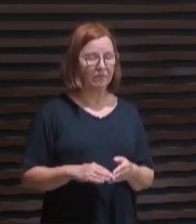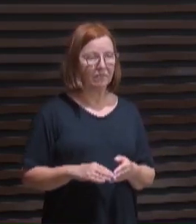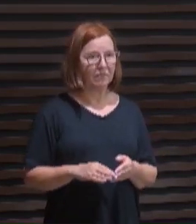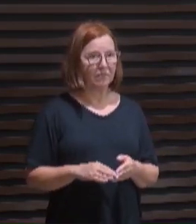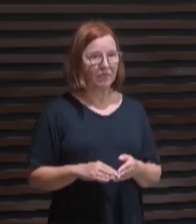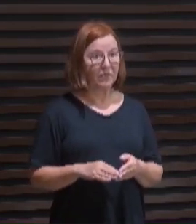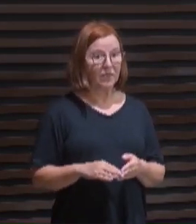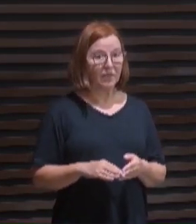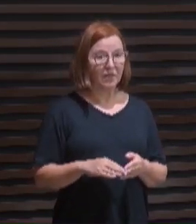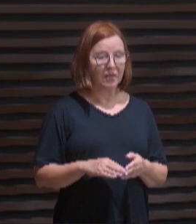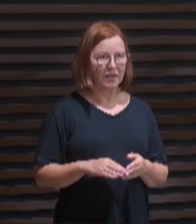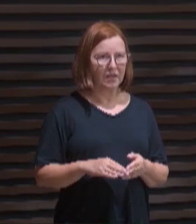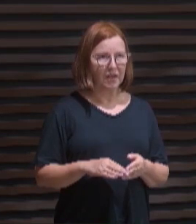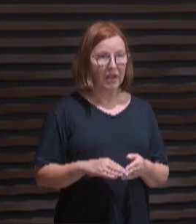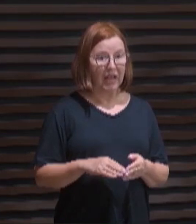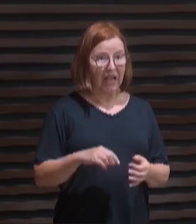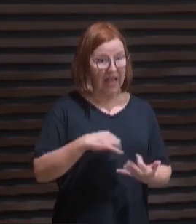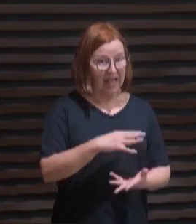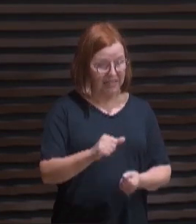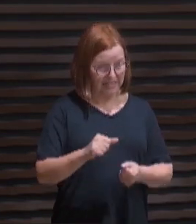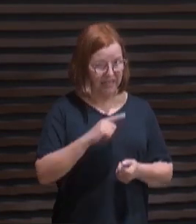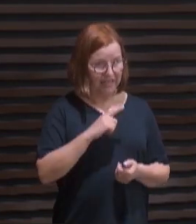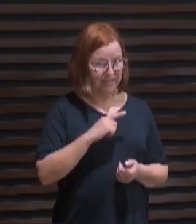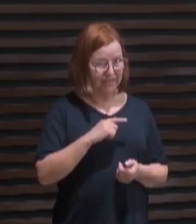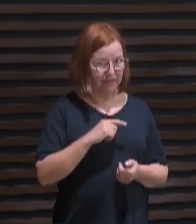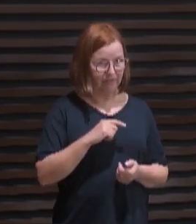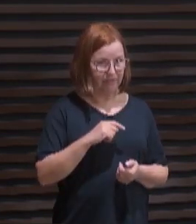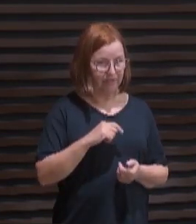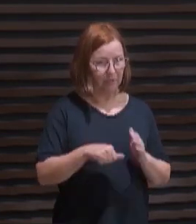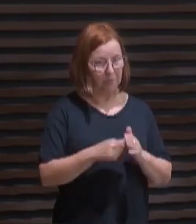na Terra por volta de 1860.